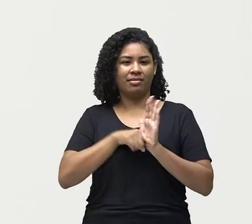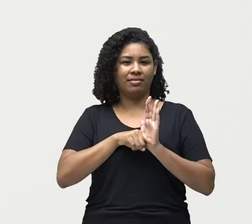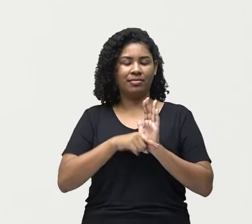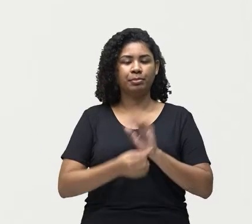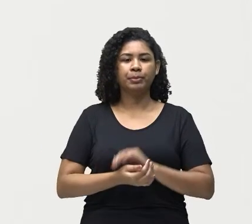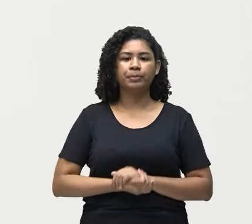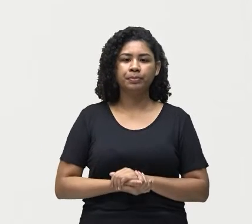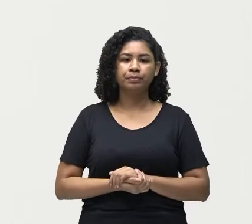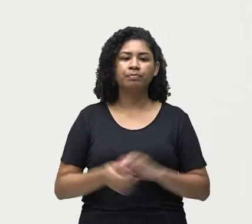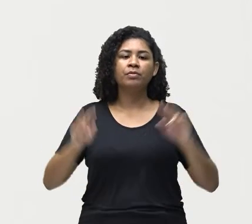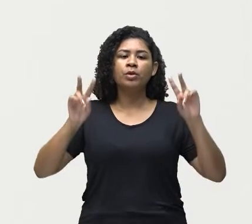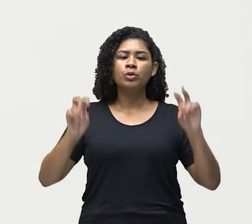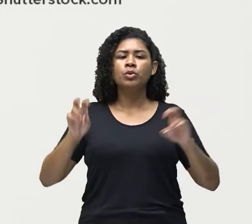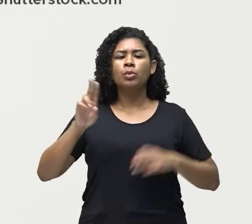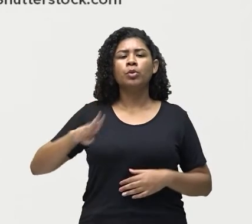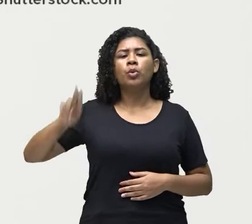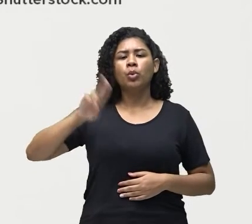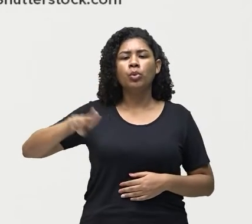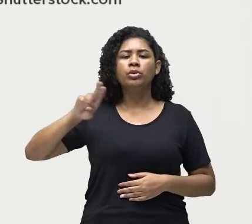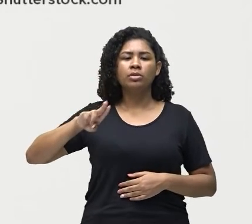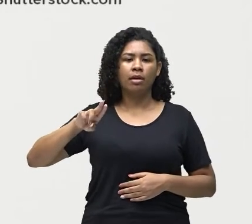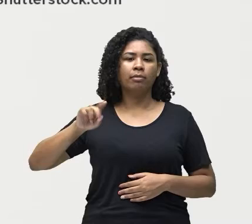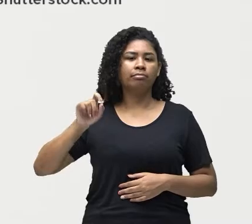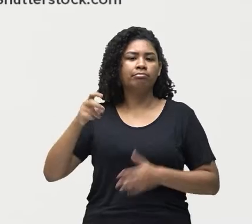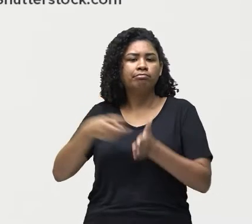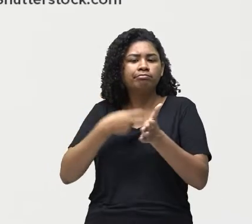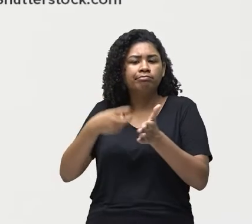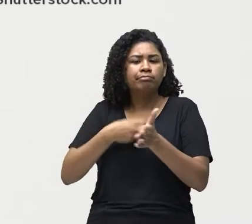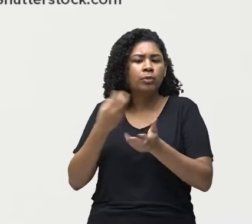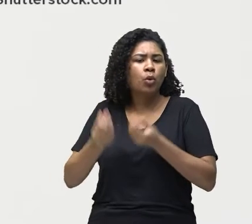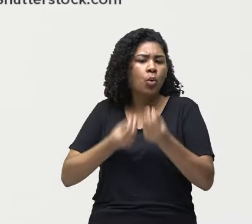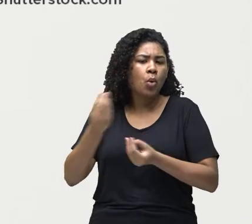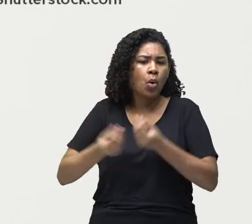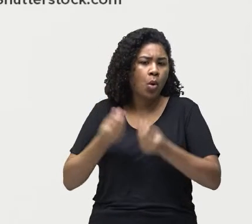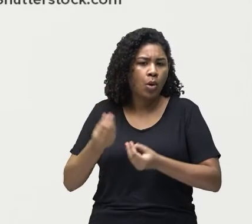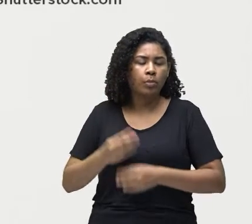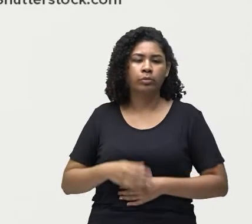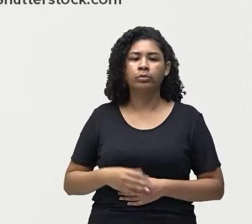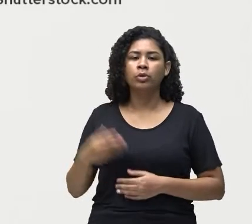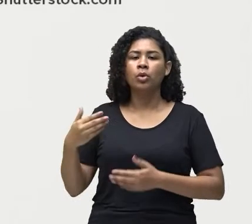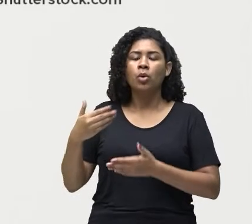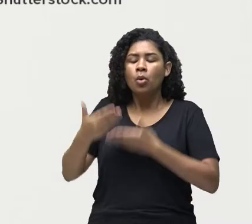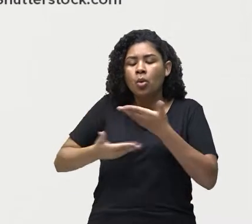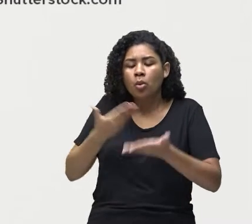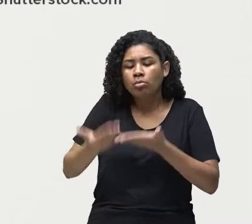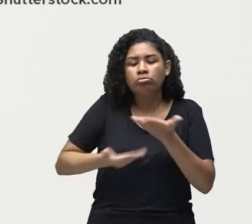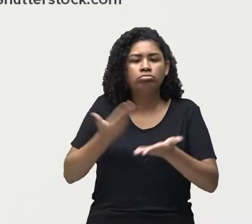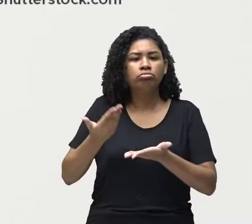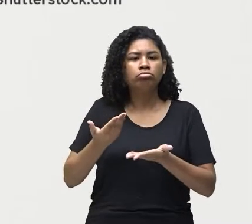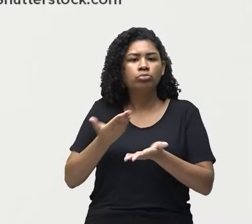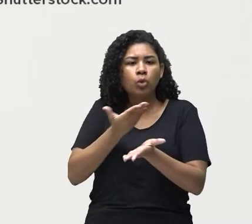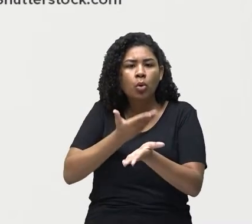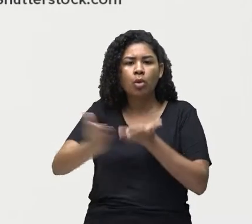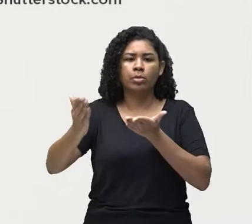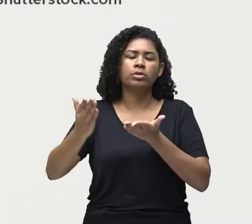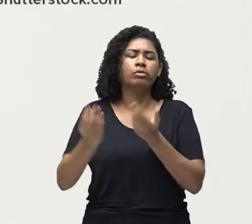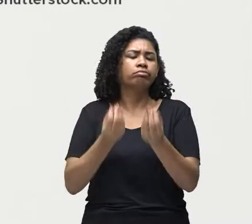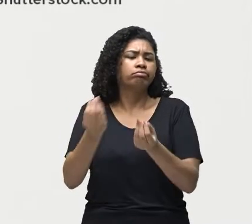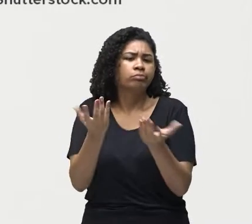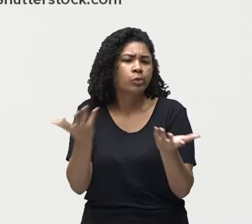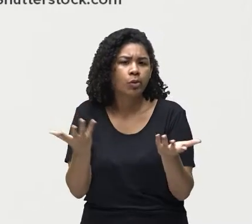quanto ao uso dos combustíveis fósseis, vamos observar como é que começou ali a sua utilidade. Ele